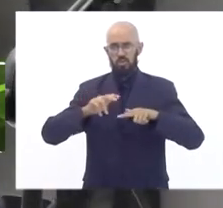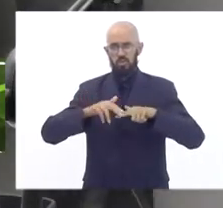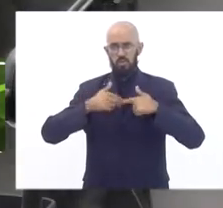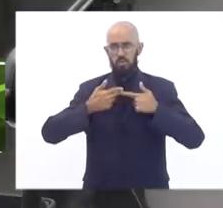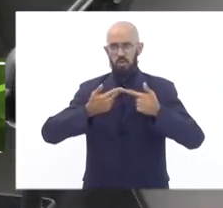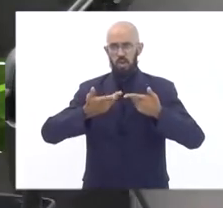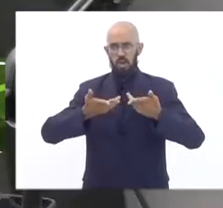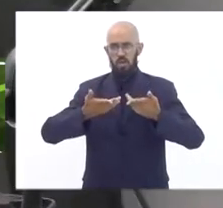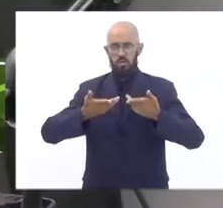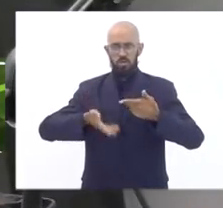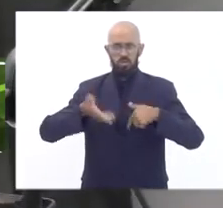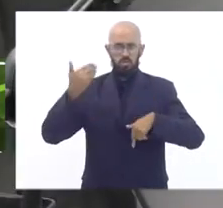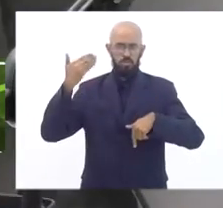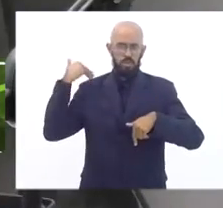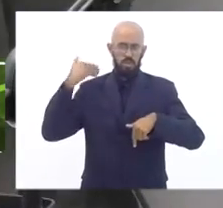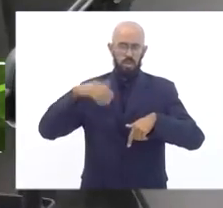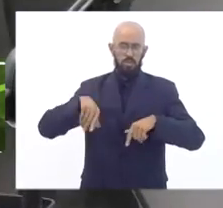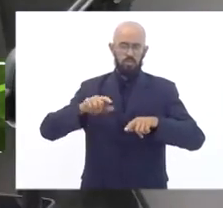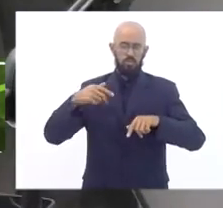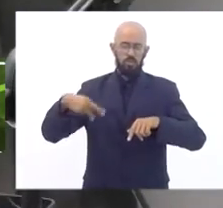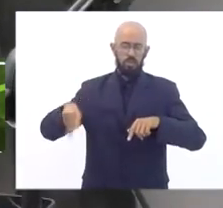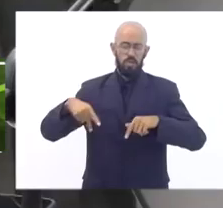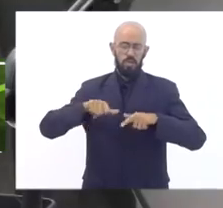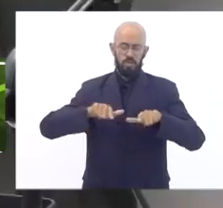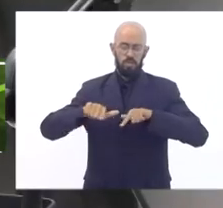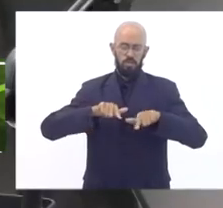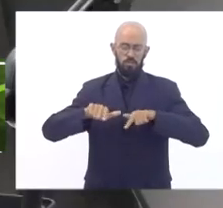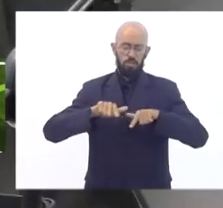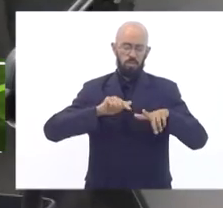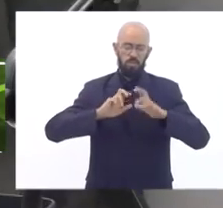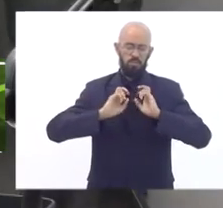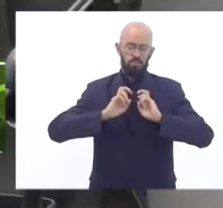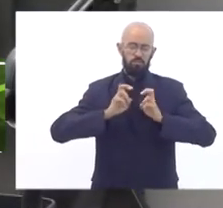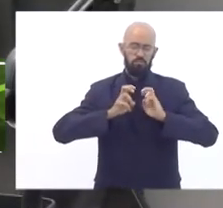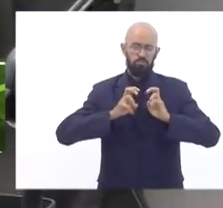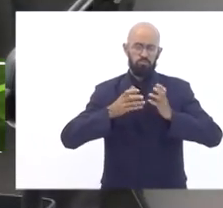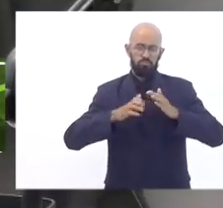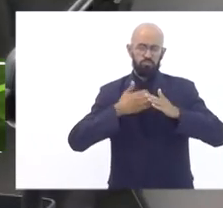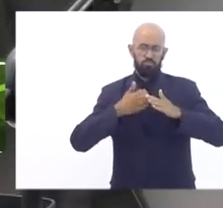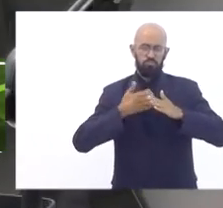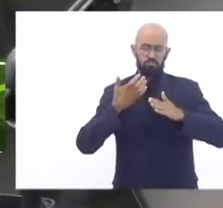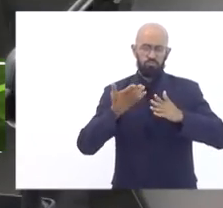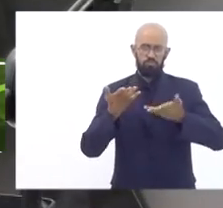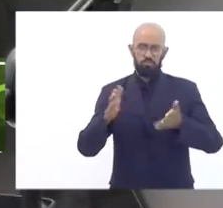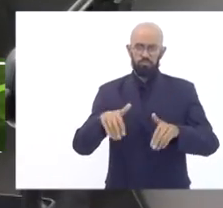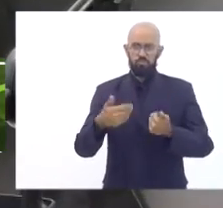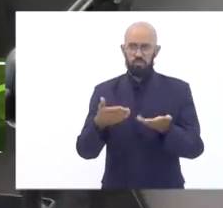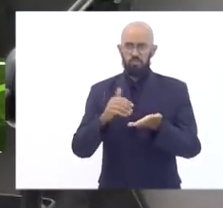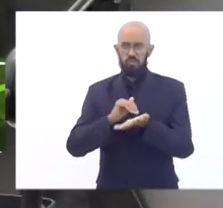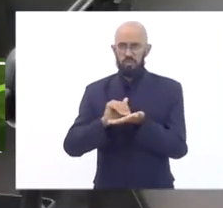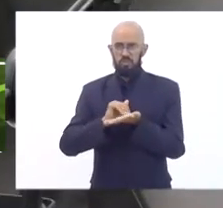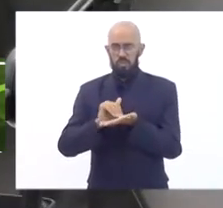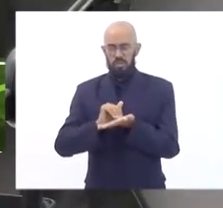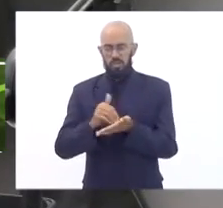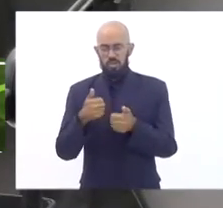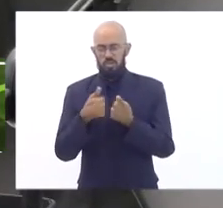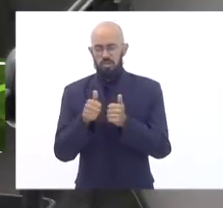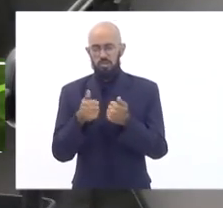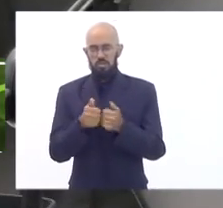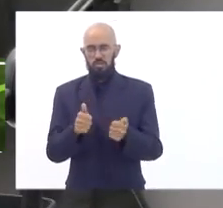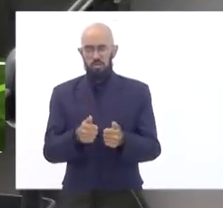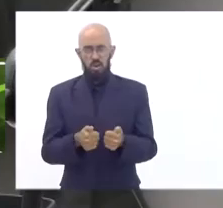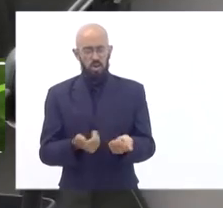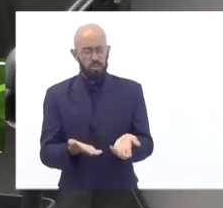pelo pretérito dele ter trabalhado na Supervia. Então, a Secretaria de Transporte, sob este ponto de vista